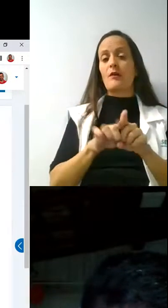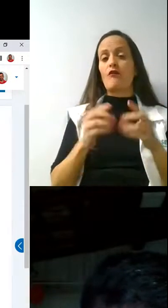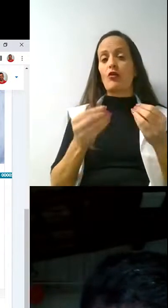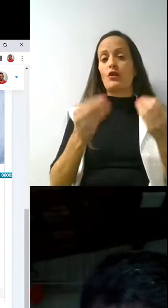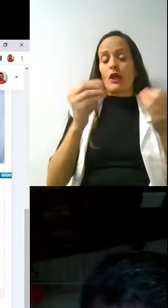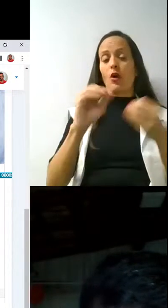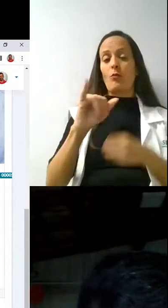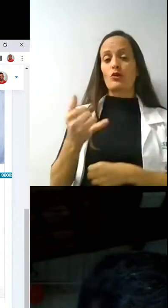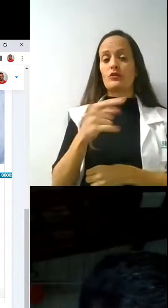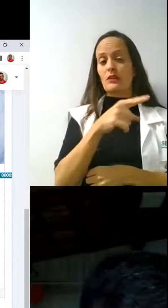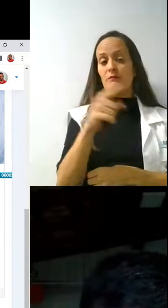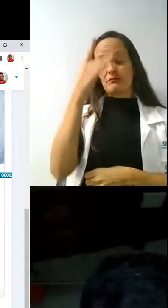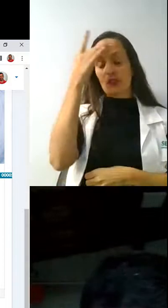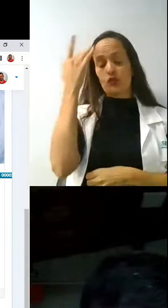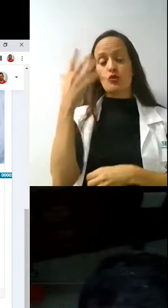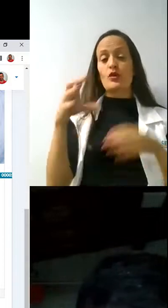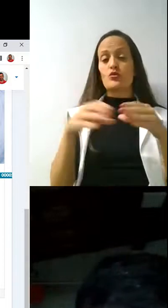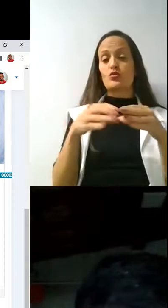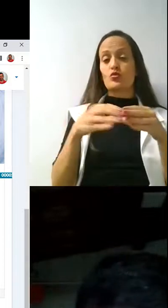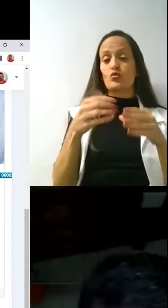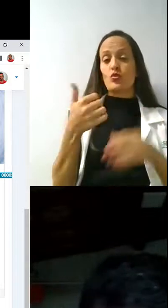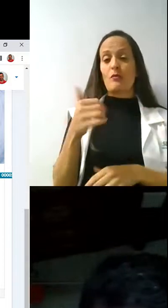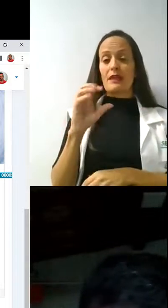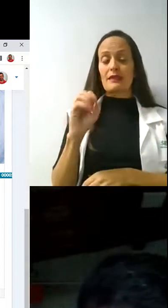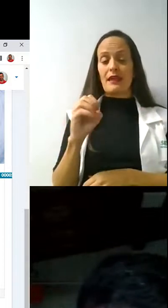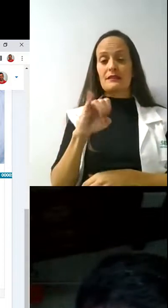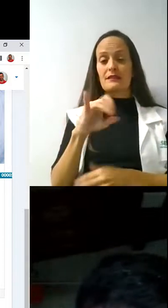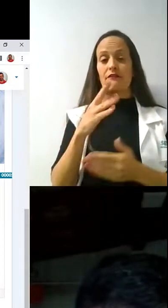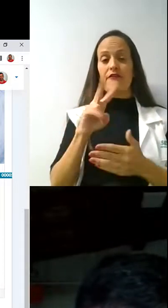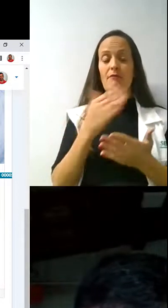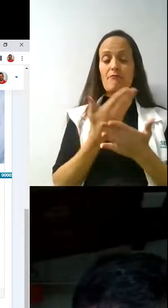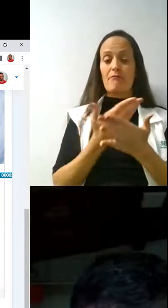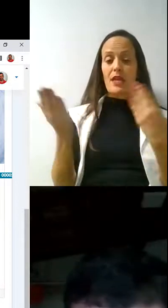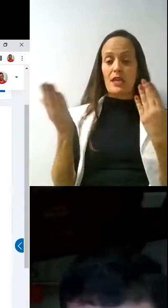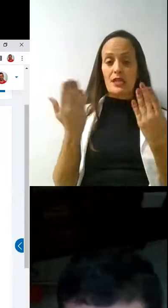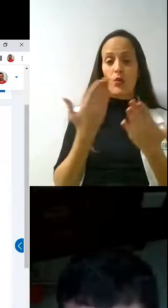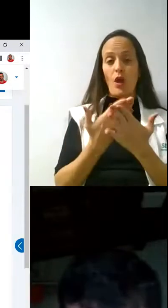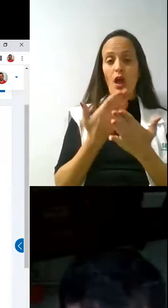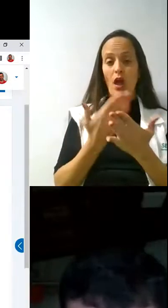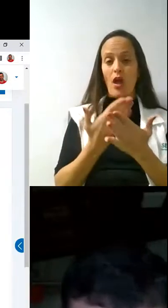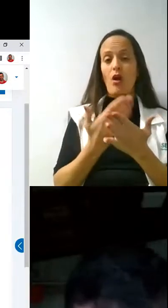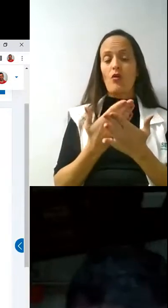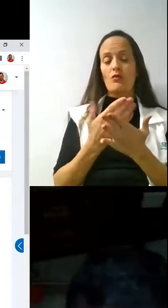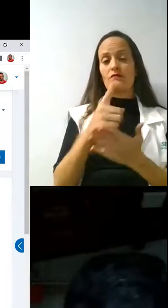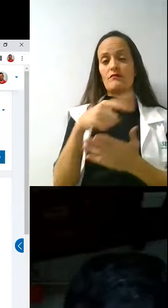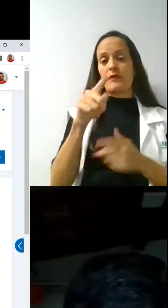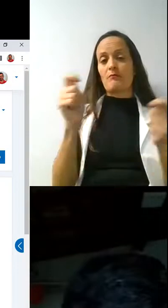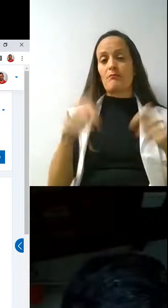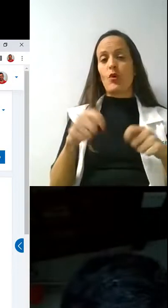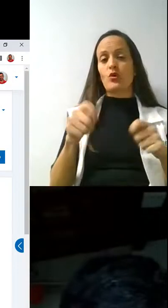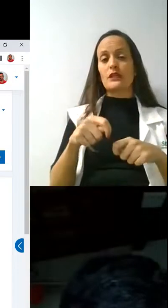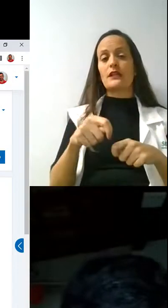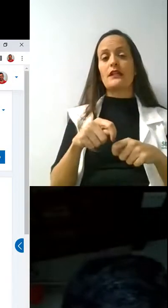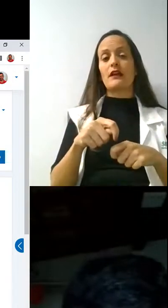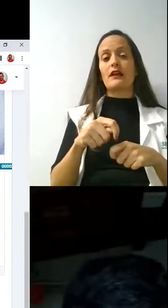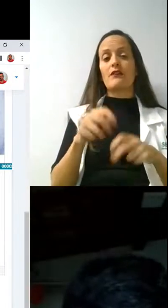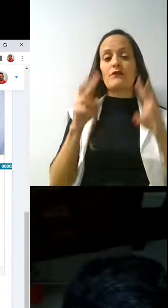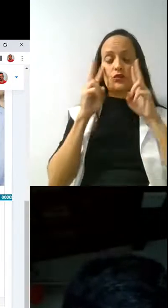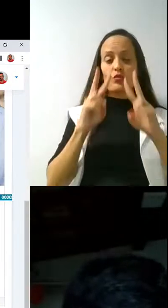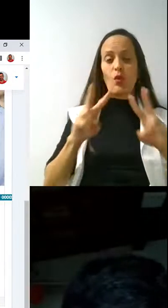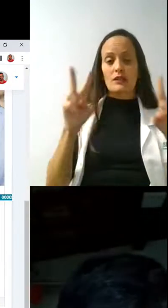quê? Porque o pessoal, às vezes, né, perdeu uma web, às vezes não assistiu, né? Deixa eu só olhar aqui, cadê a turma 10? Aqui é a